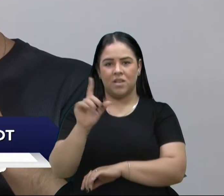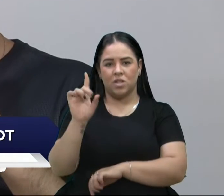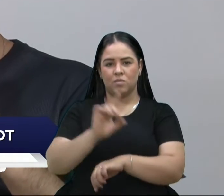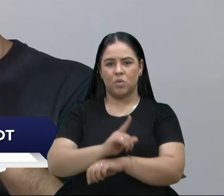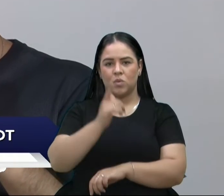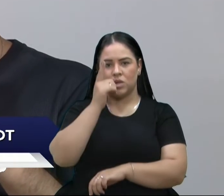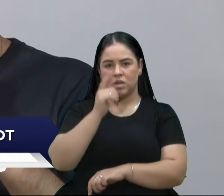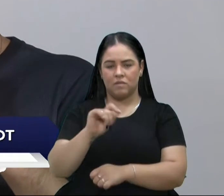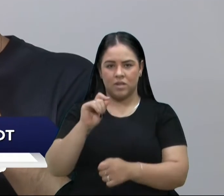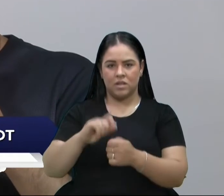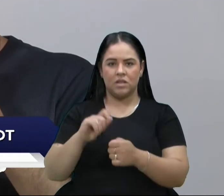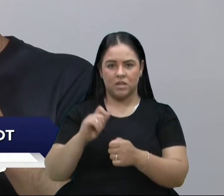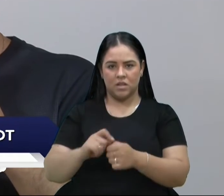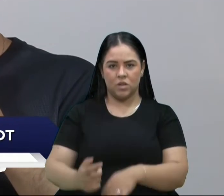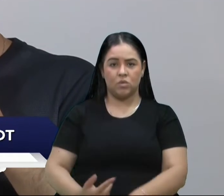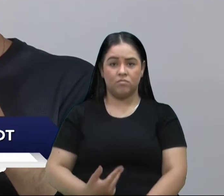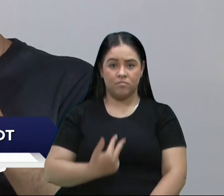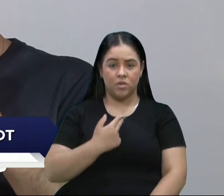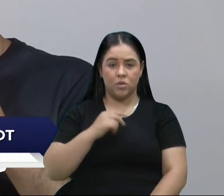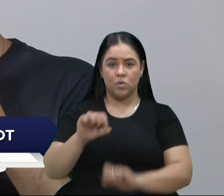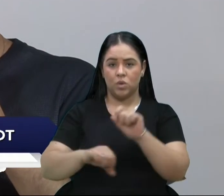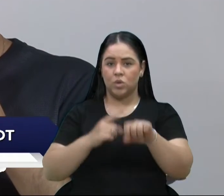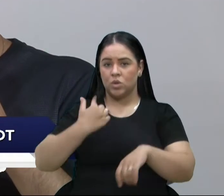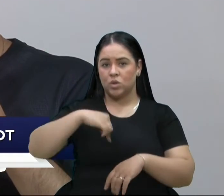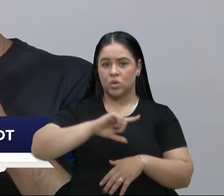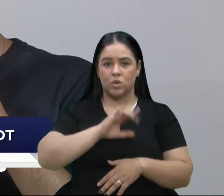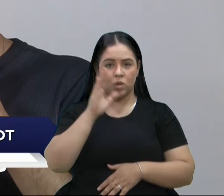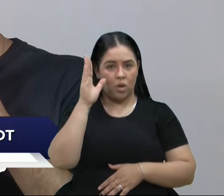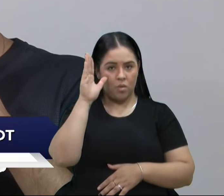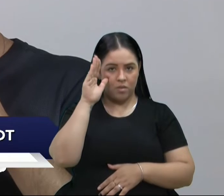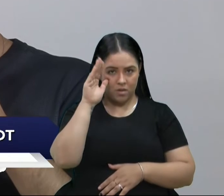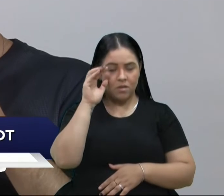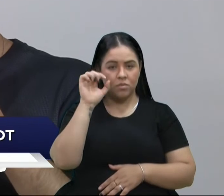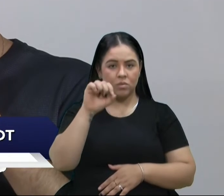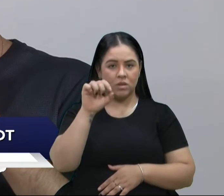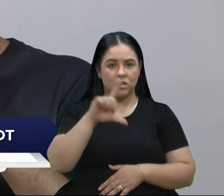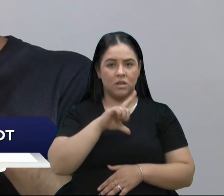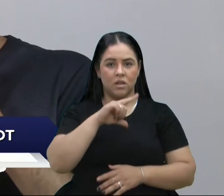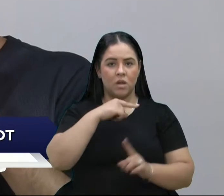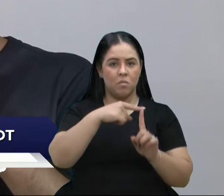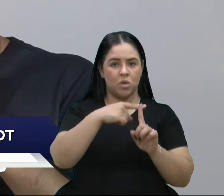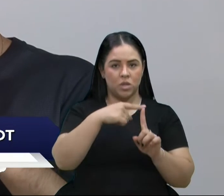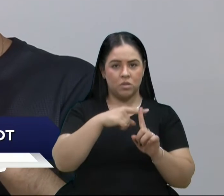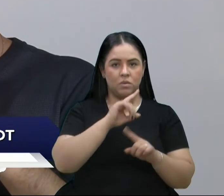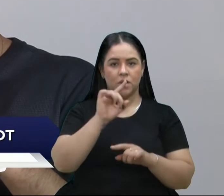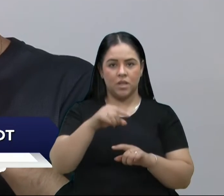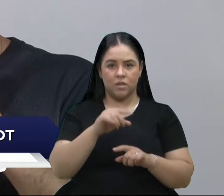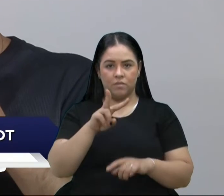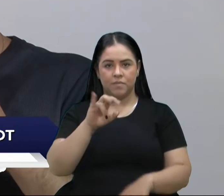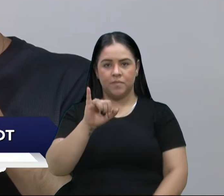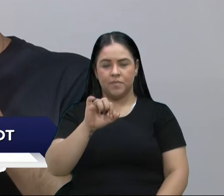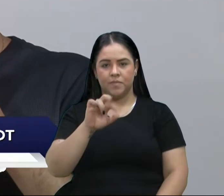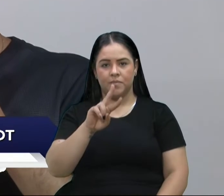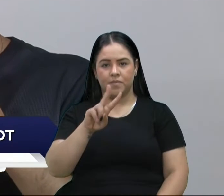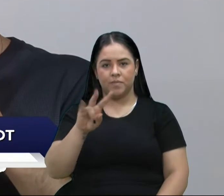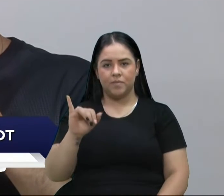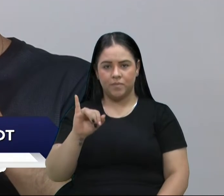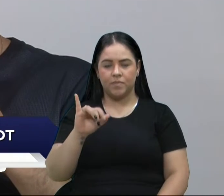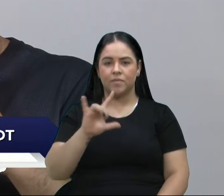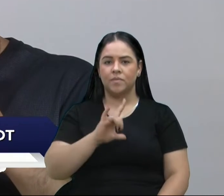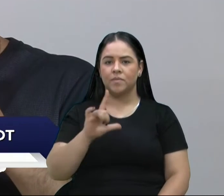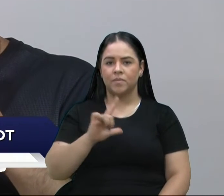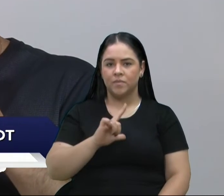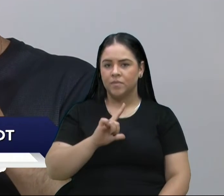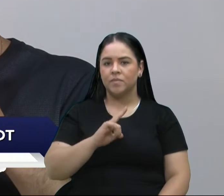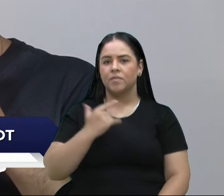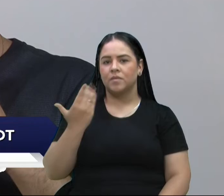conseguir fazer seu procedimento. E o que a gente observa de ponto positivo é que o Virvi Ramos está credenciado,